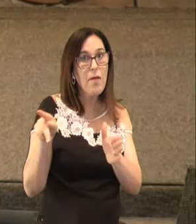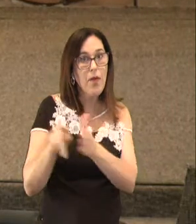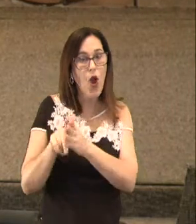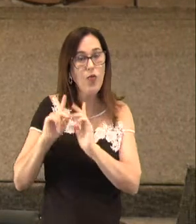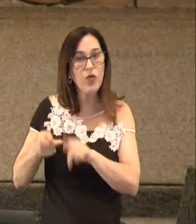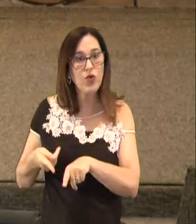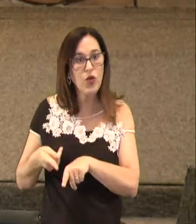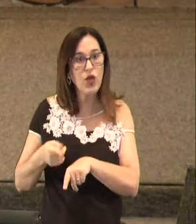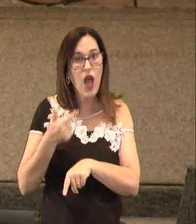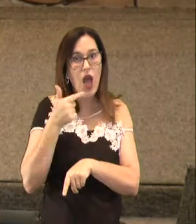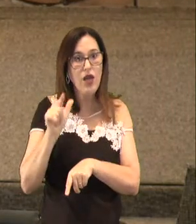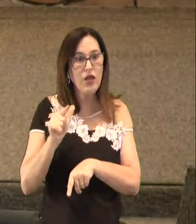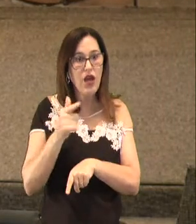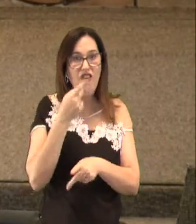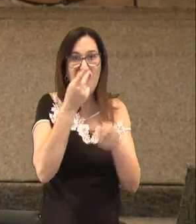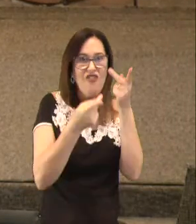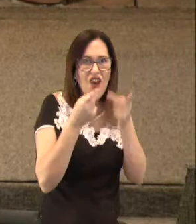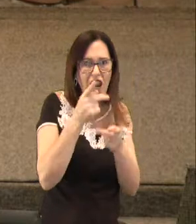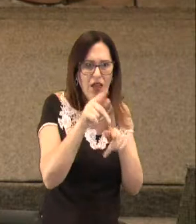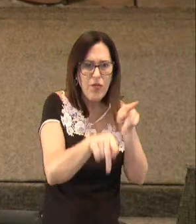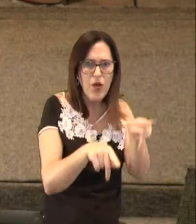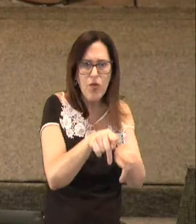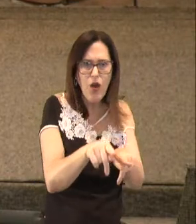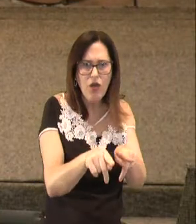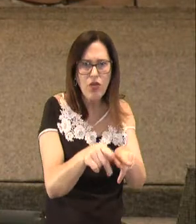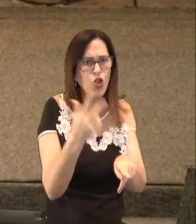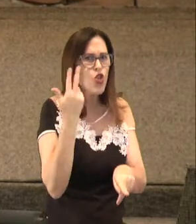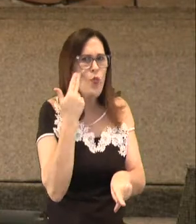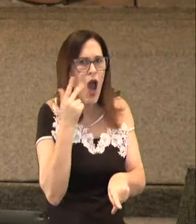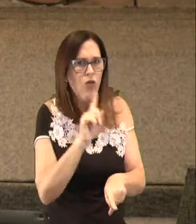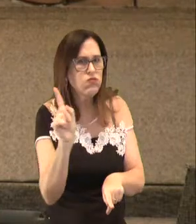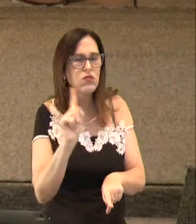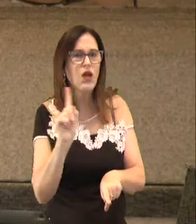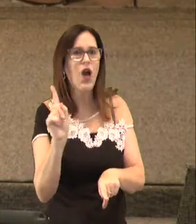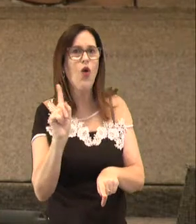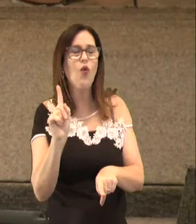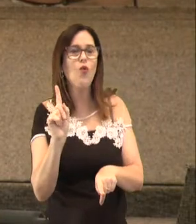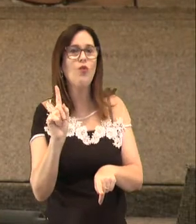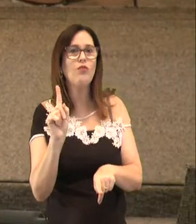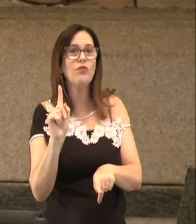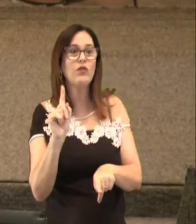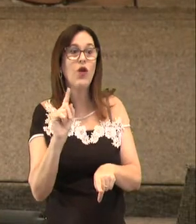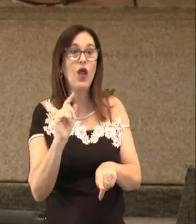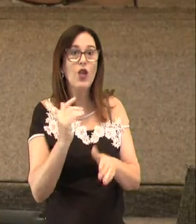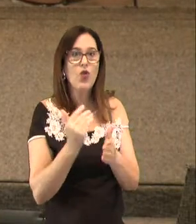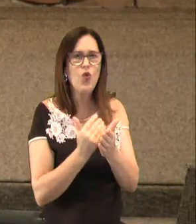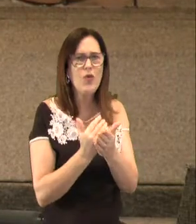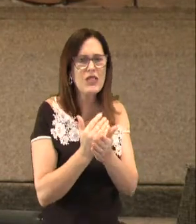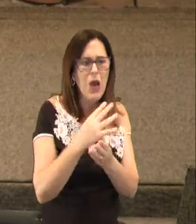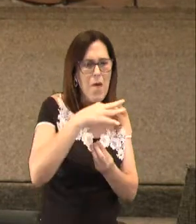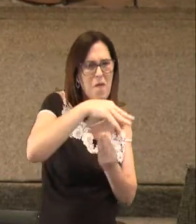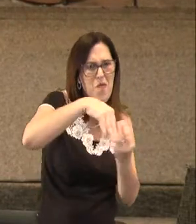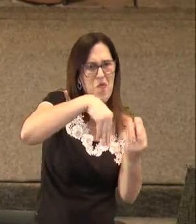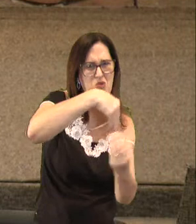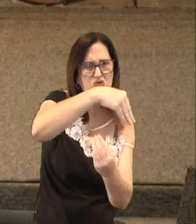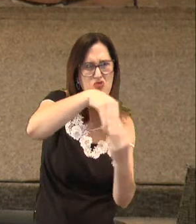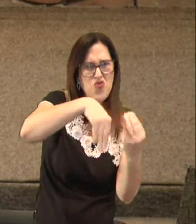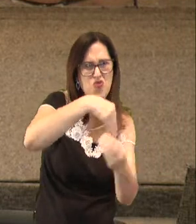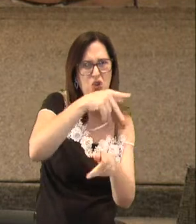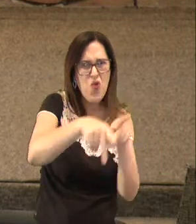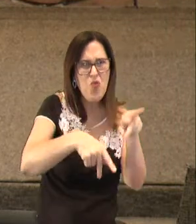idioma falado popularmente. Eles passaram então, com aquela mistura com o povo da